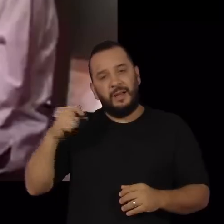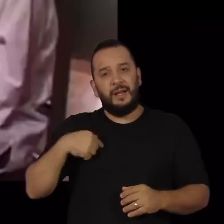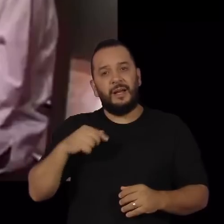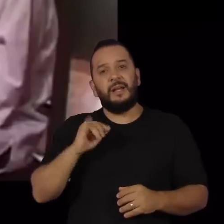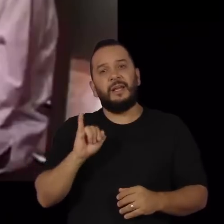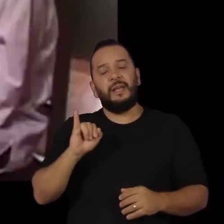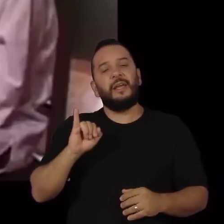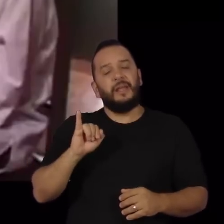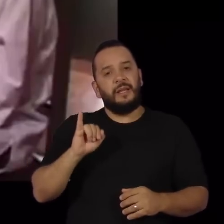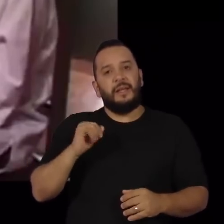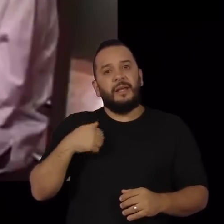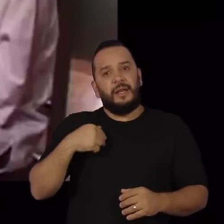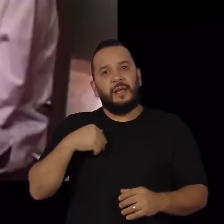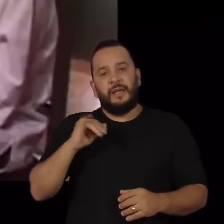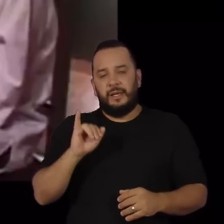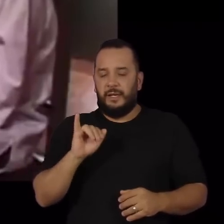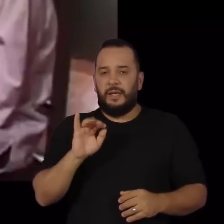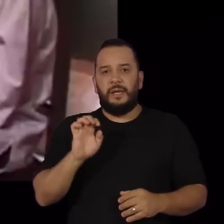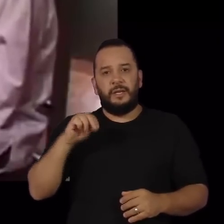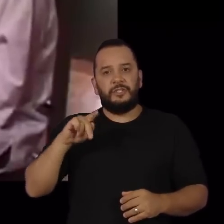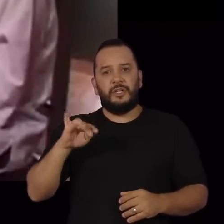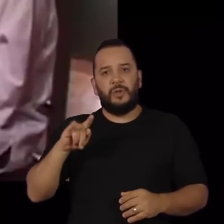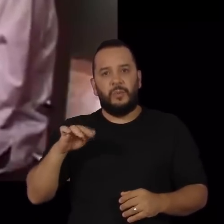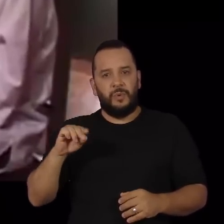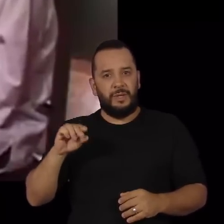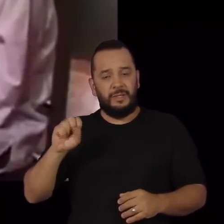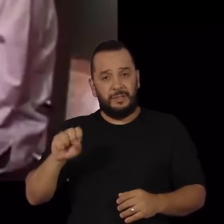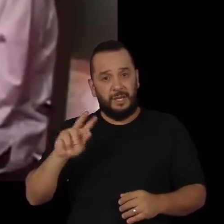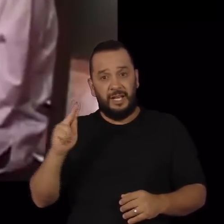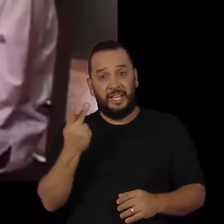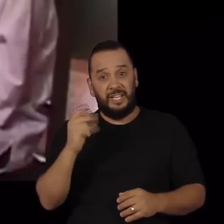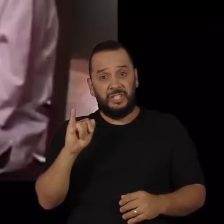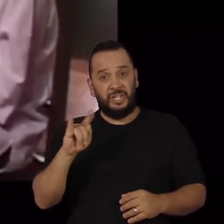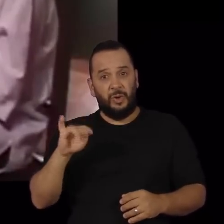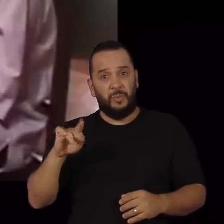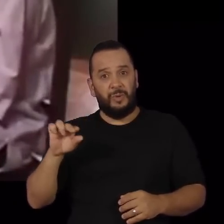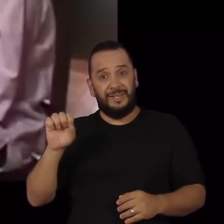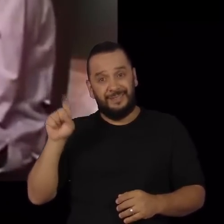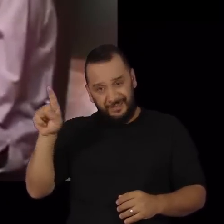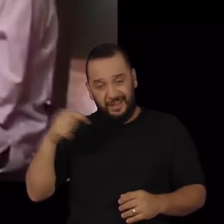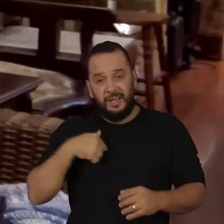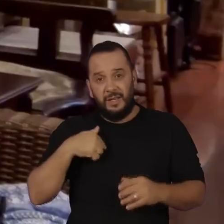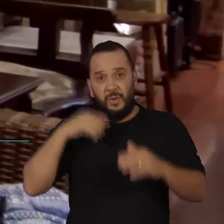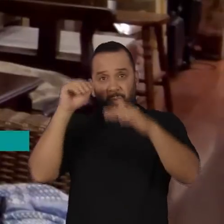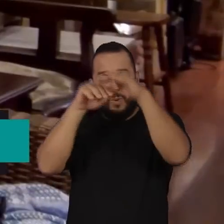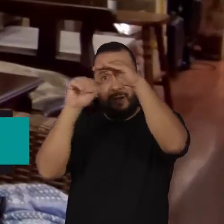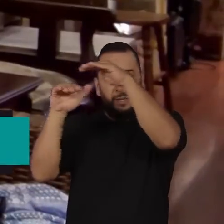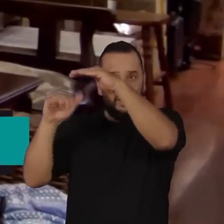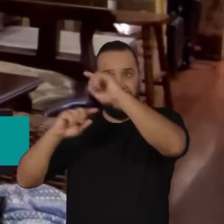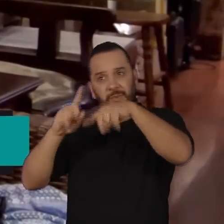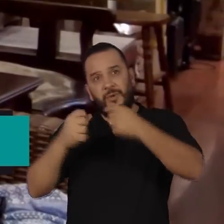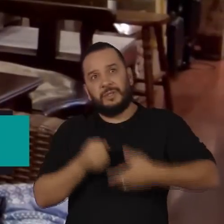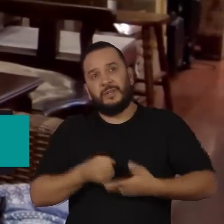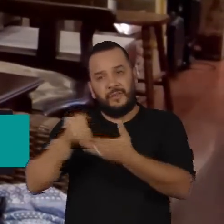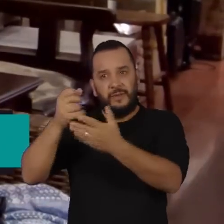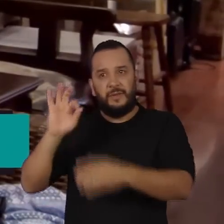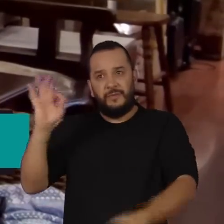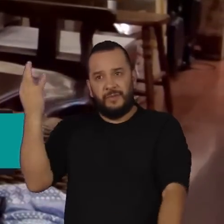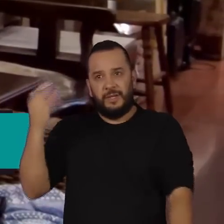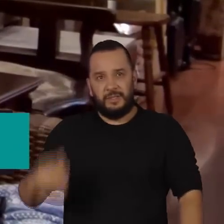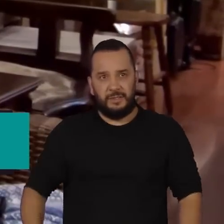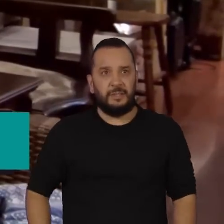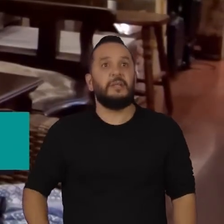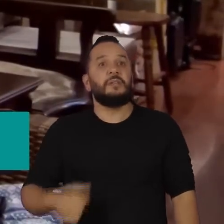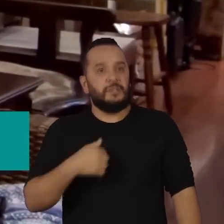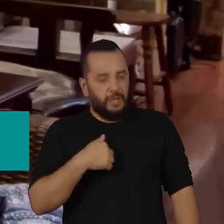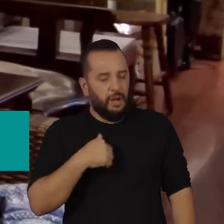guardei em cima do guarda-roupa dela as latas que depois eu levei para Portugal. Ela tinha conseguido já uma bolsa da Fundação